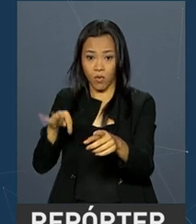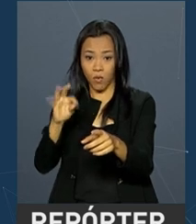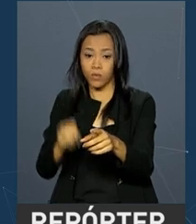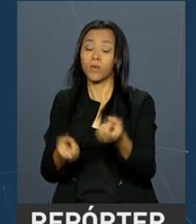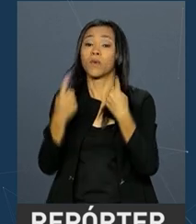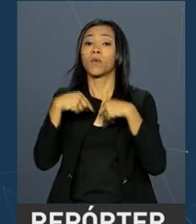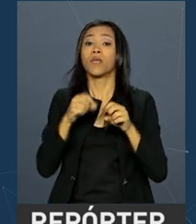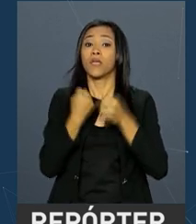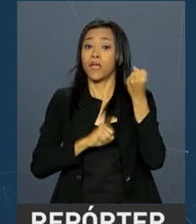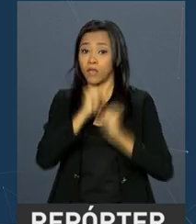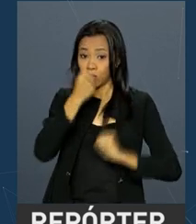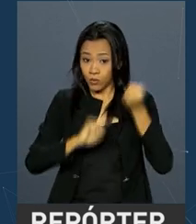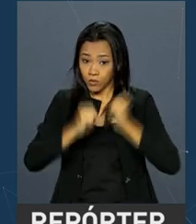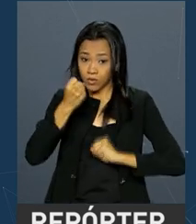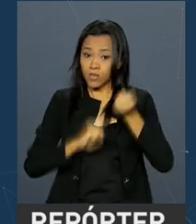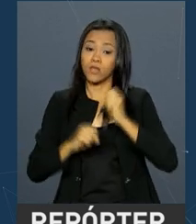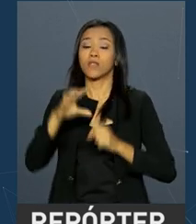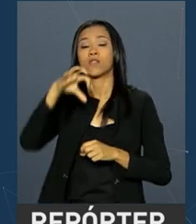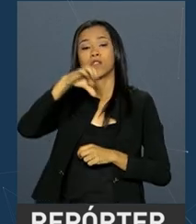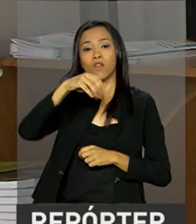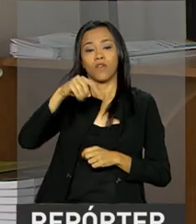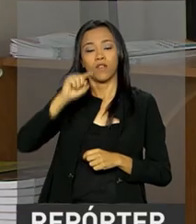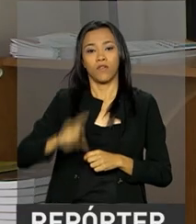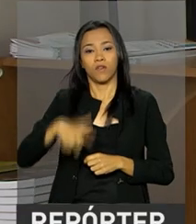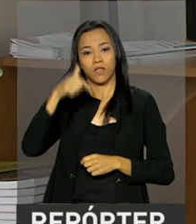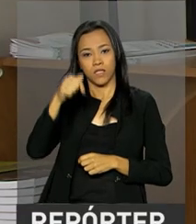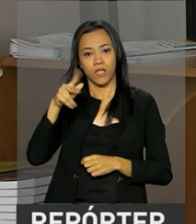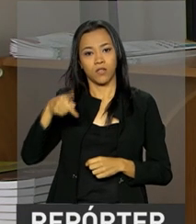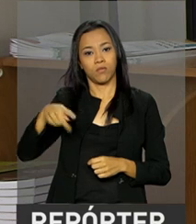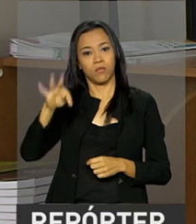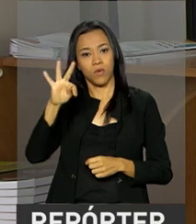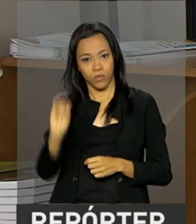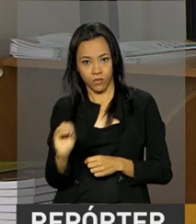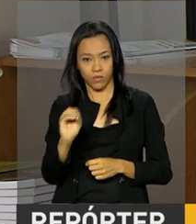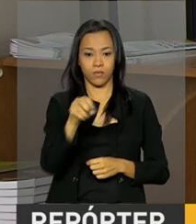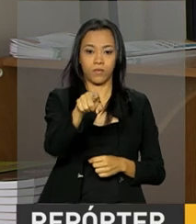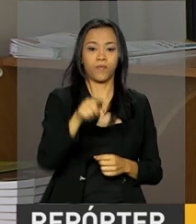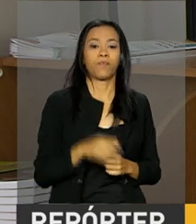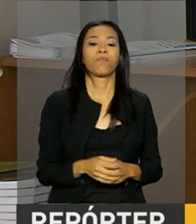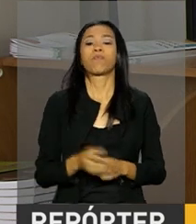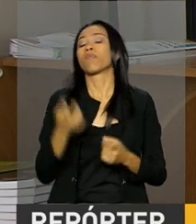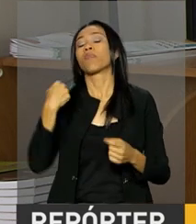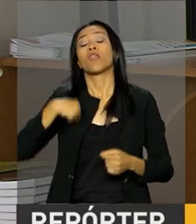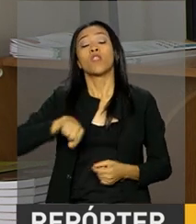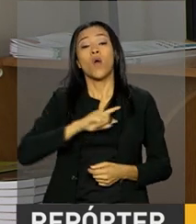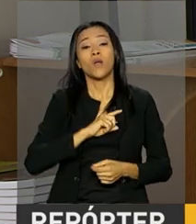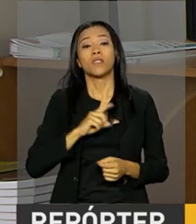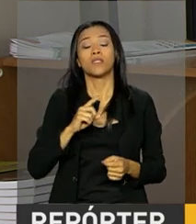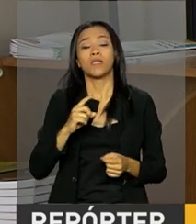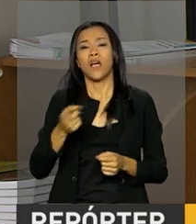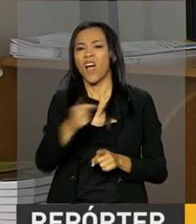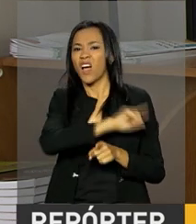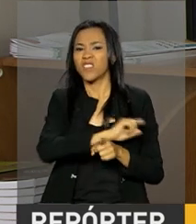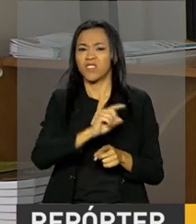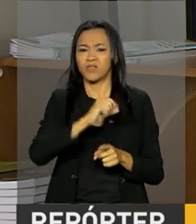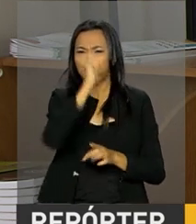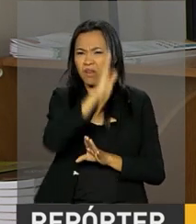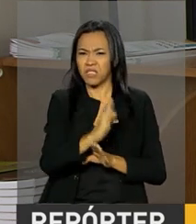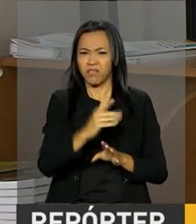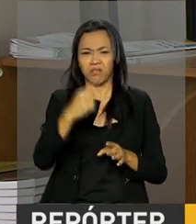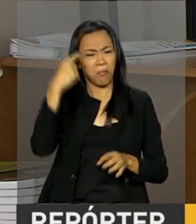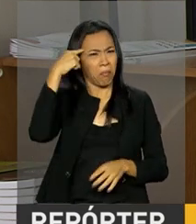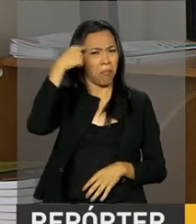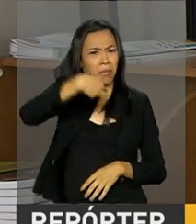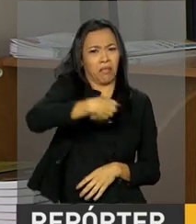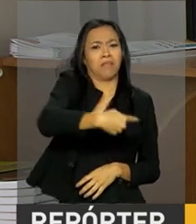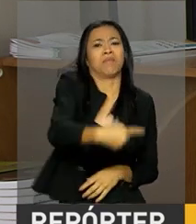atingiu 90,7 pontos. Nós saímos de um patamar de pessimismo dos maiores da história para